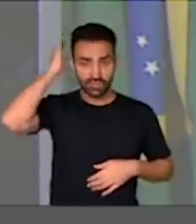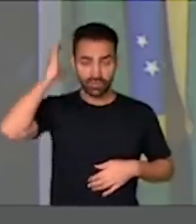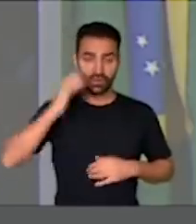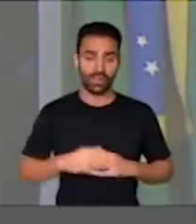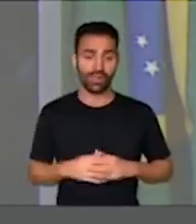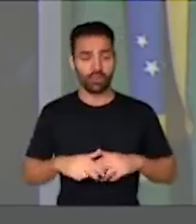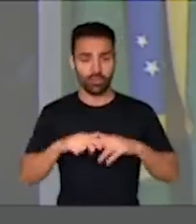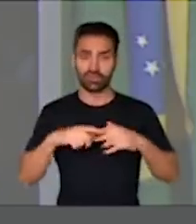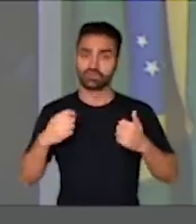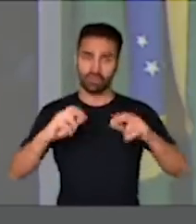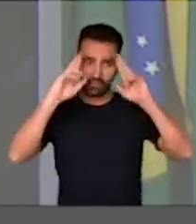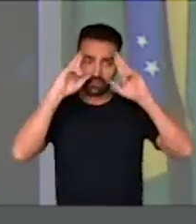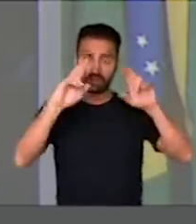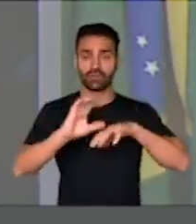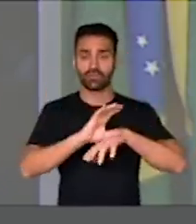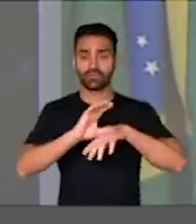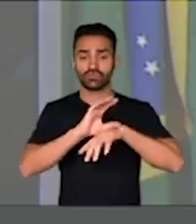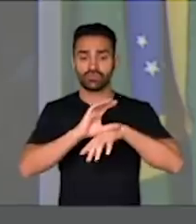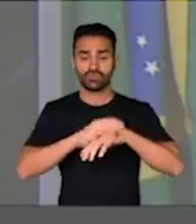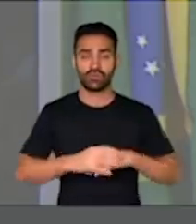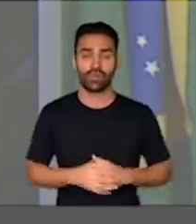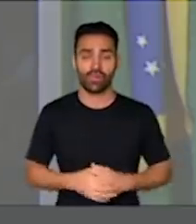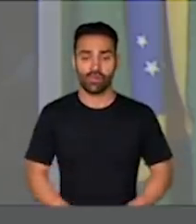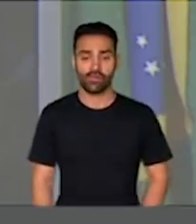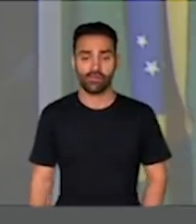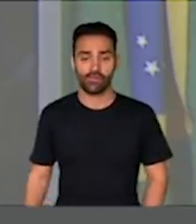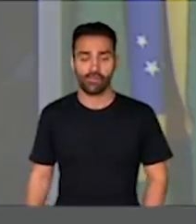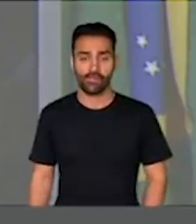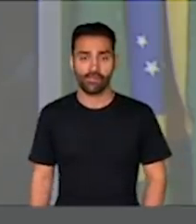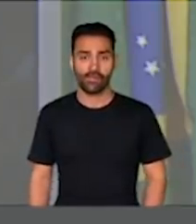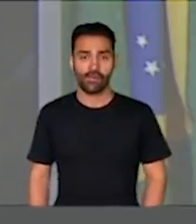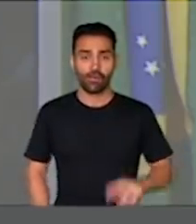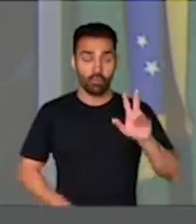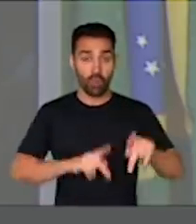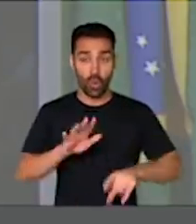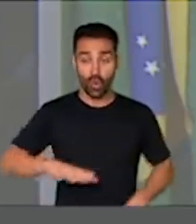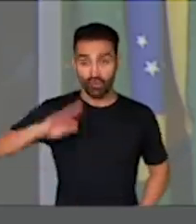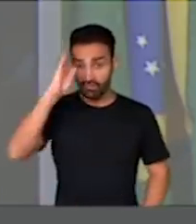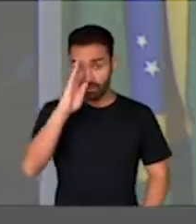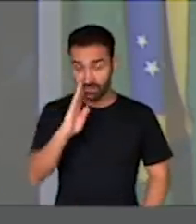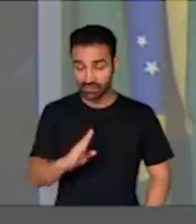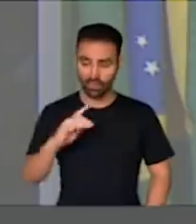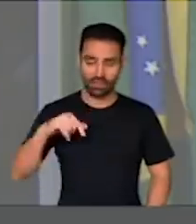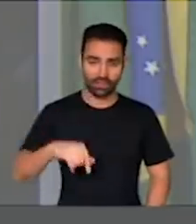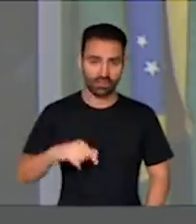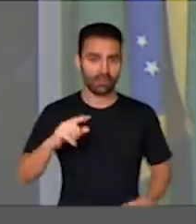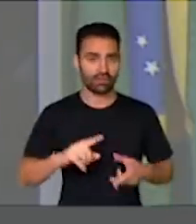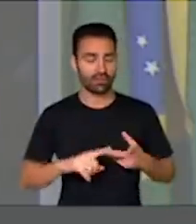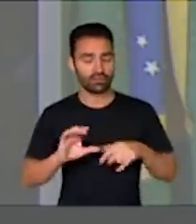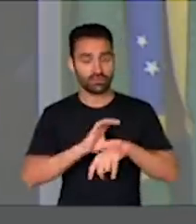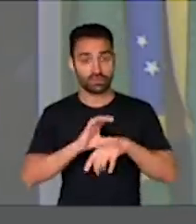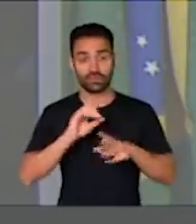tem de ser cumprida e assumido o vice a população brasileira este parlamento a constituição